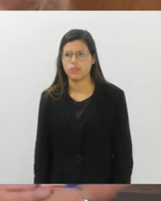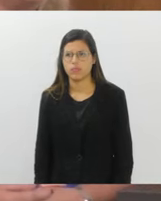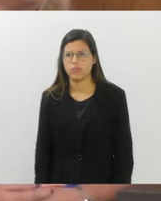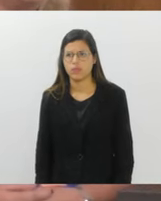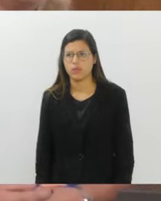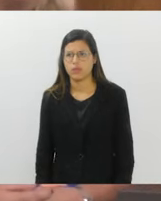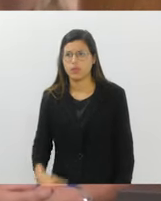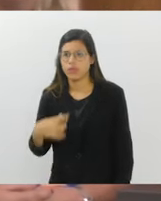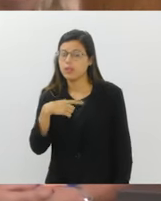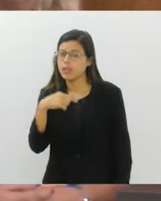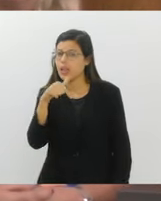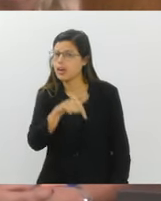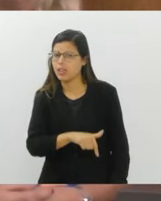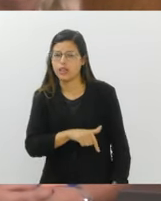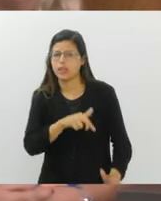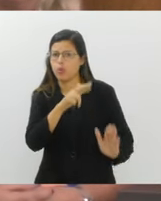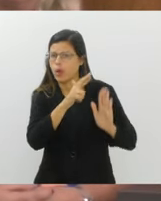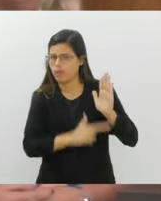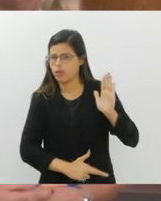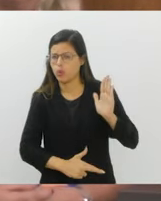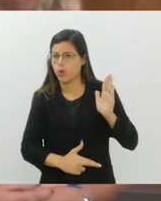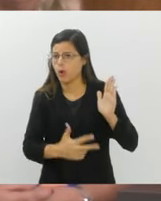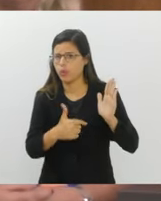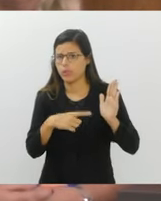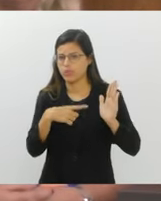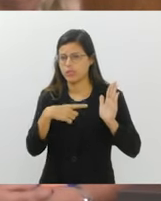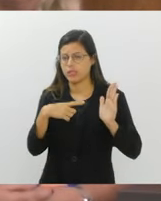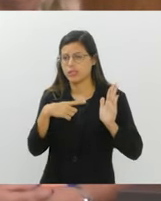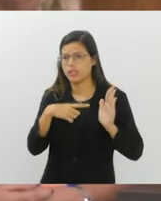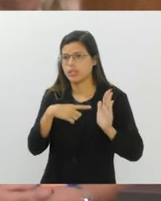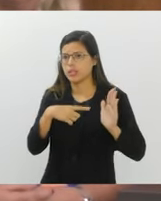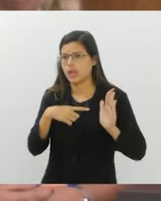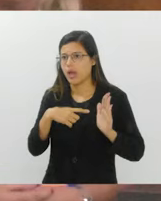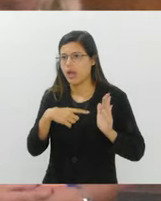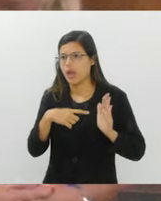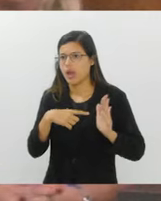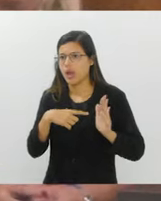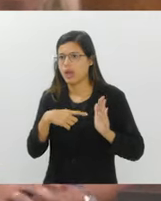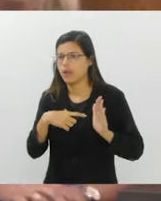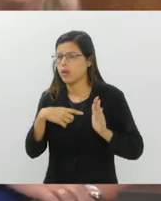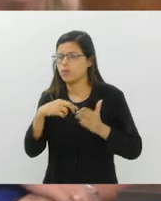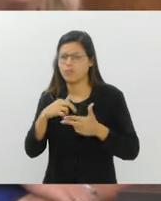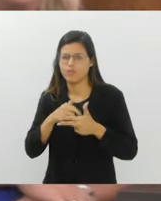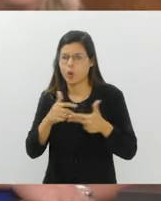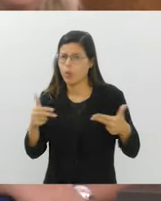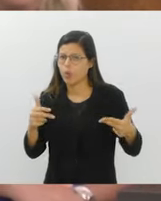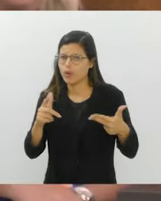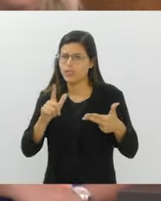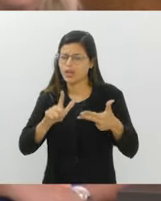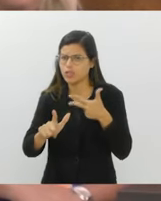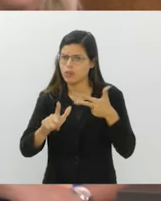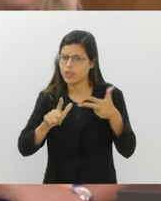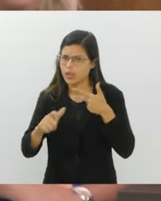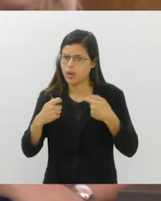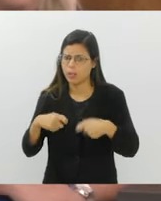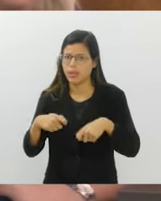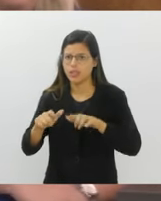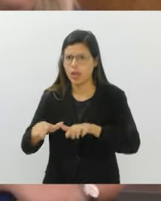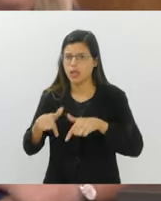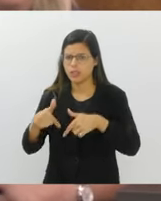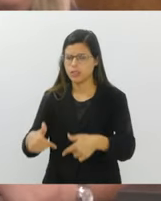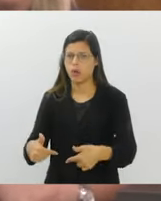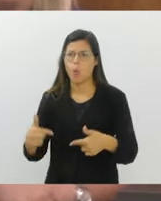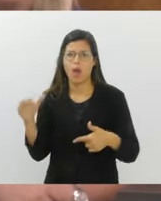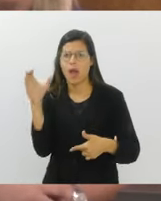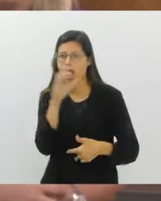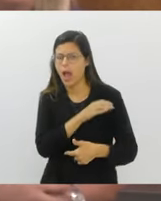Pomba, está ali. Pô, tu tem questões que é legislativa que tem que ser aplicada logo. Tem questões